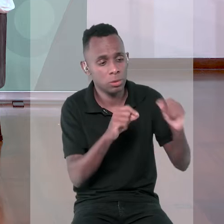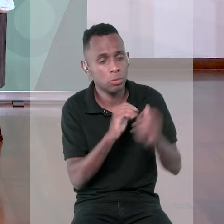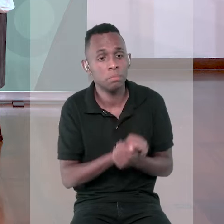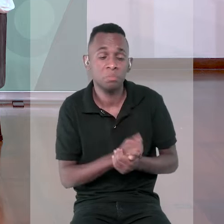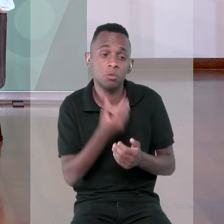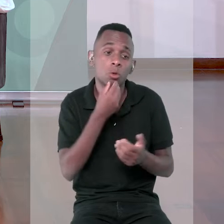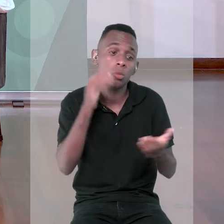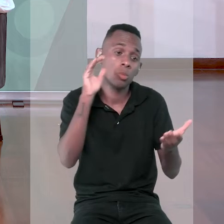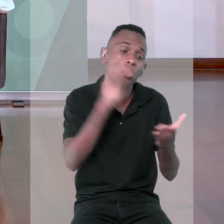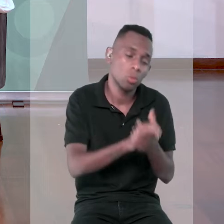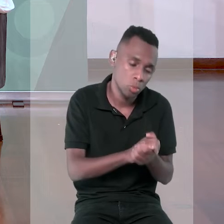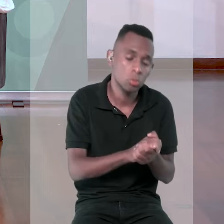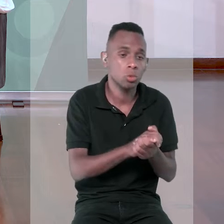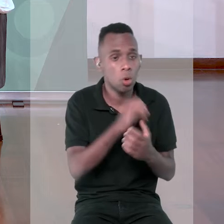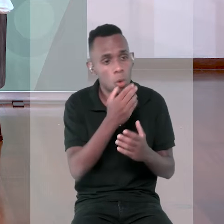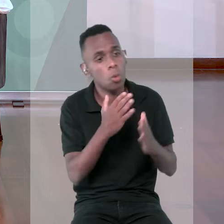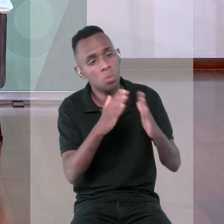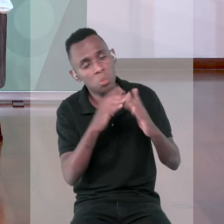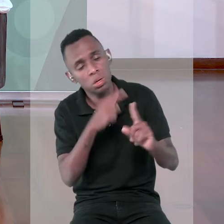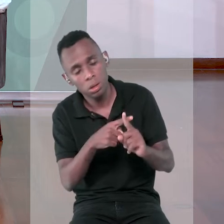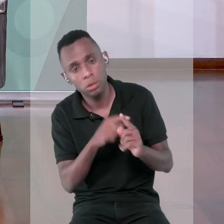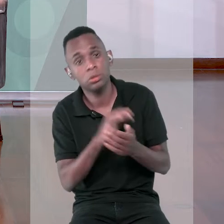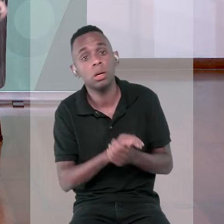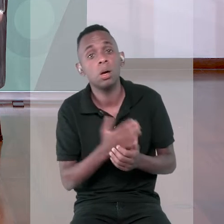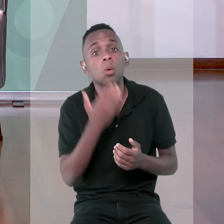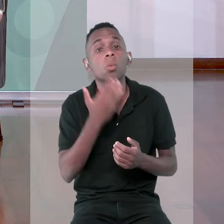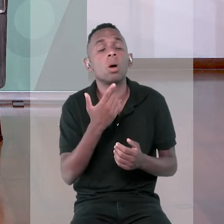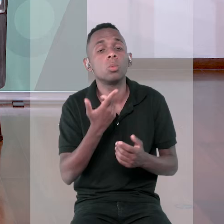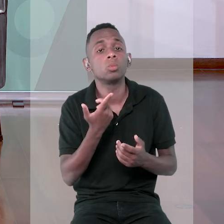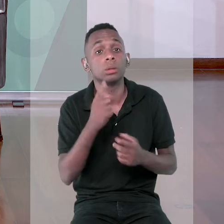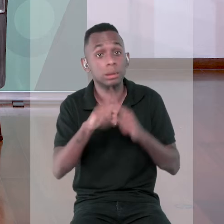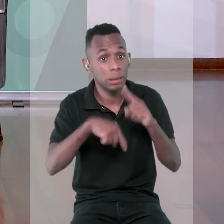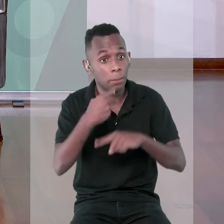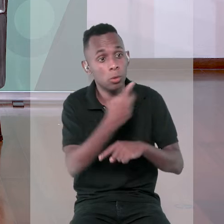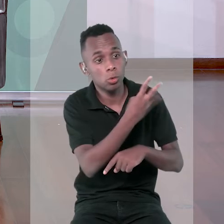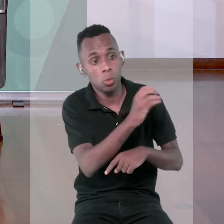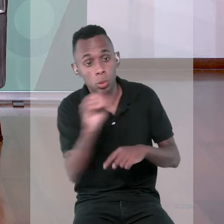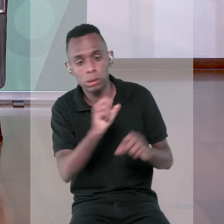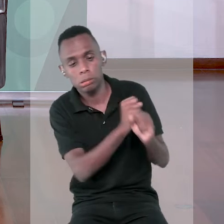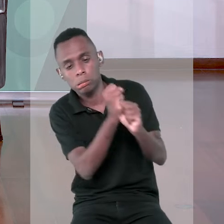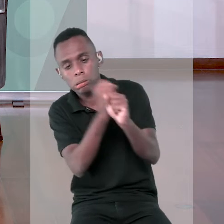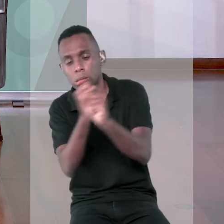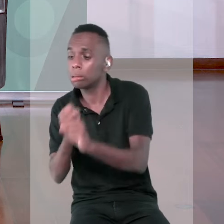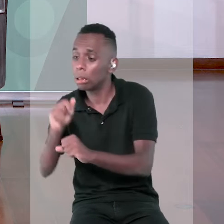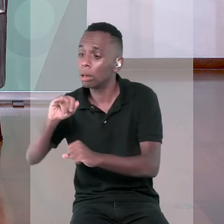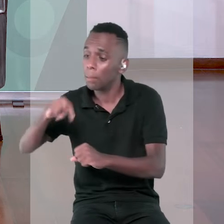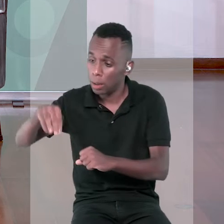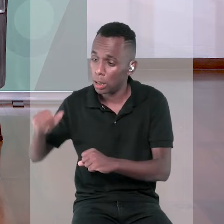o casamento, convento. Adivinha quais eram, depois de 400 anos, as opções que Maria Quitéria